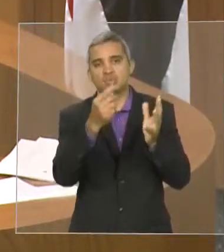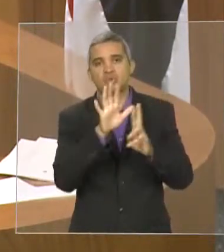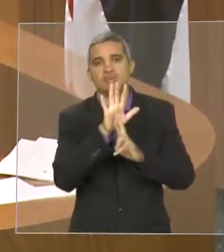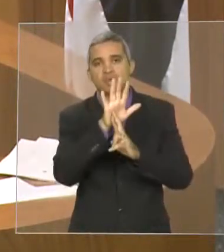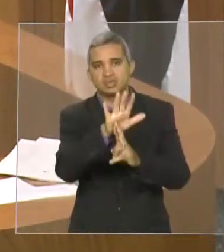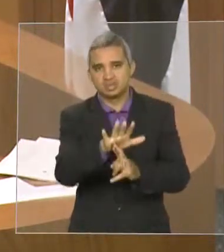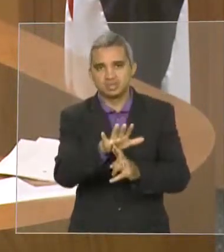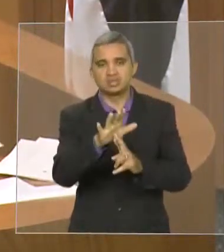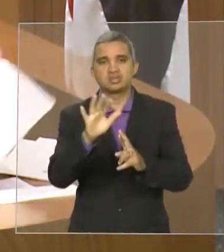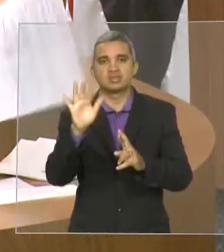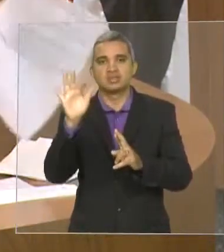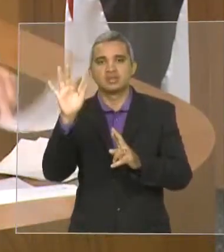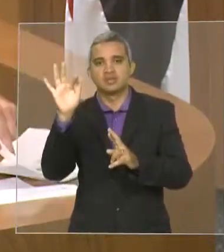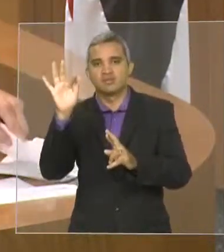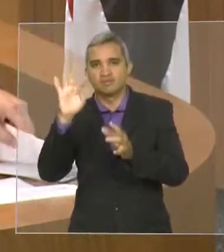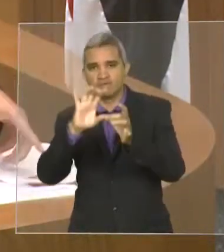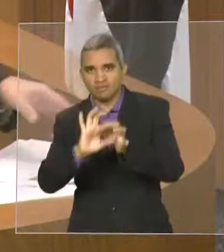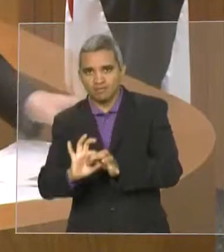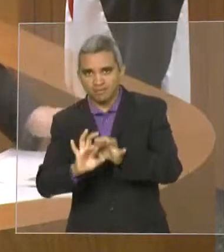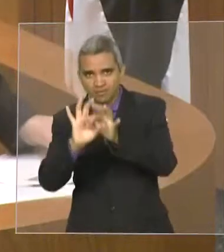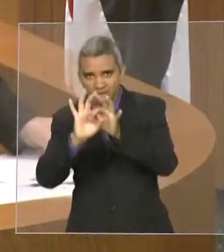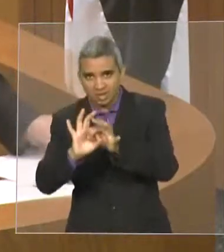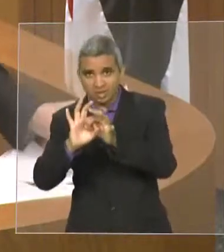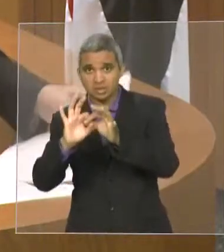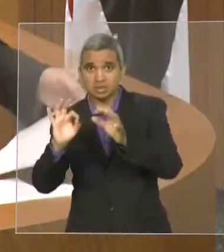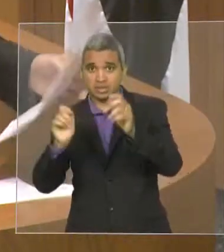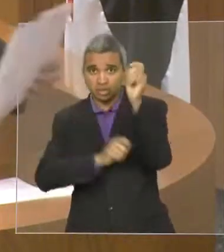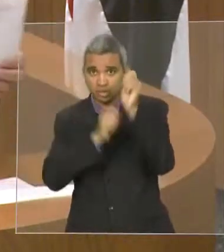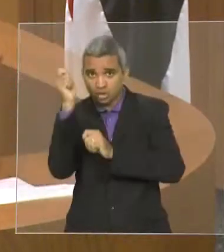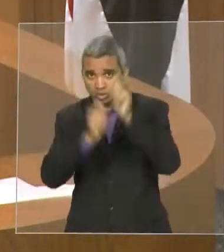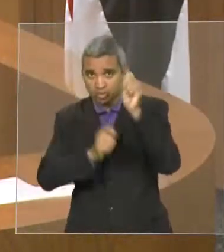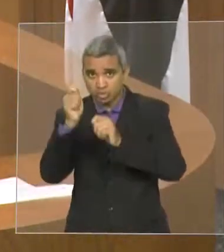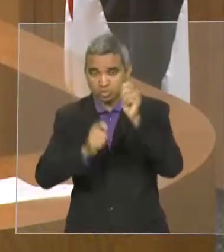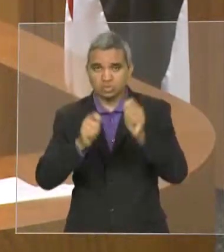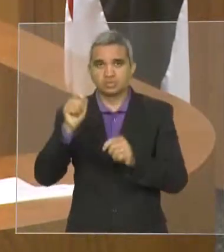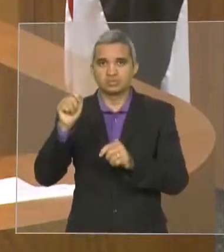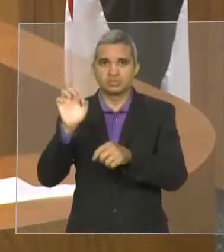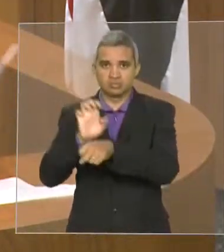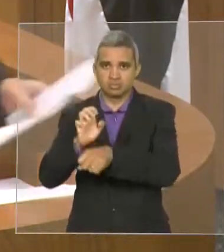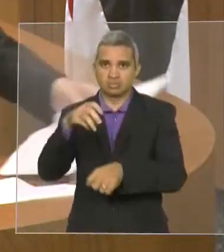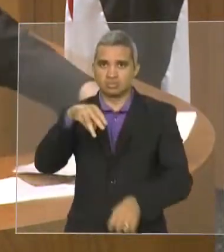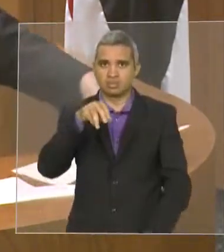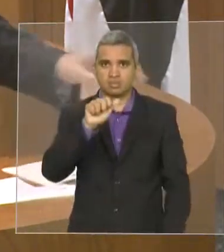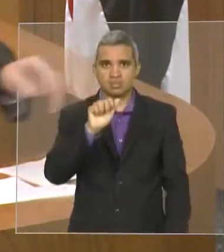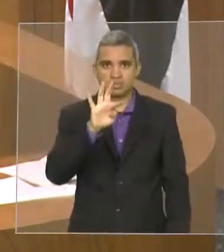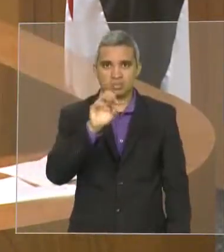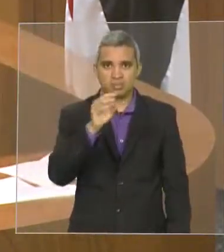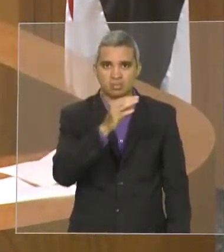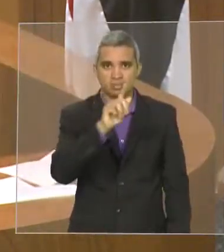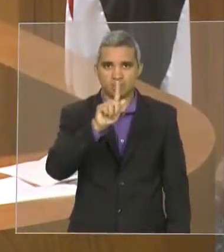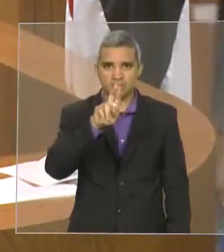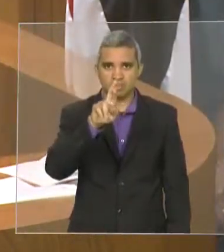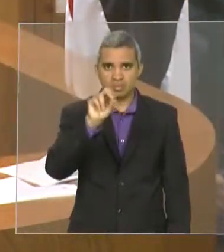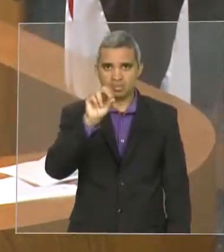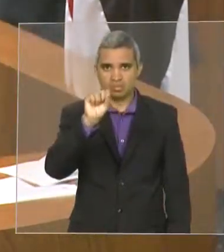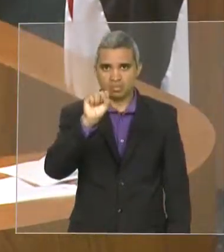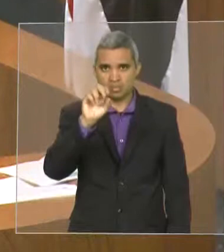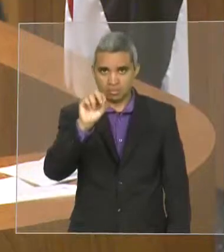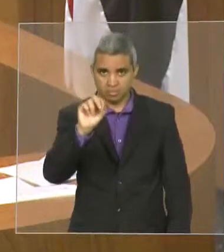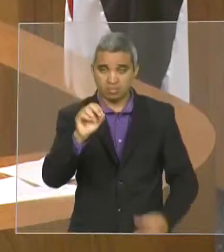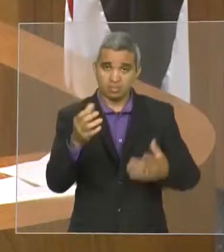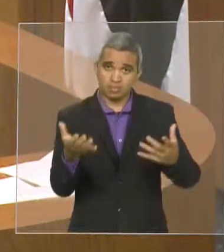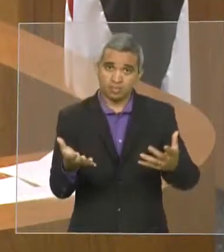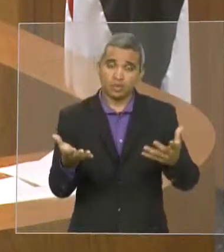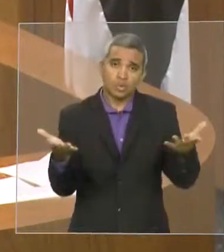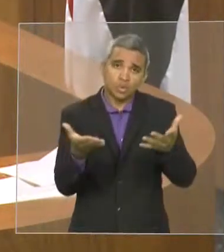do Estado do Mato Grosso. Portanto, senhores deputados, essa emenda nada mais, deputado Max Barros, vai fazer que